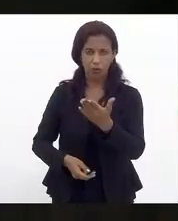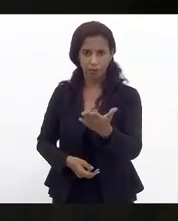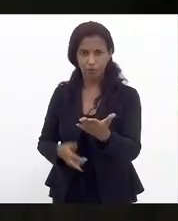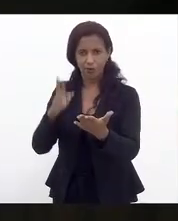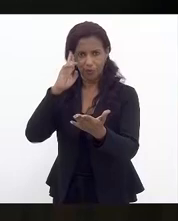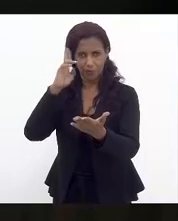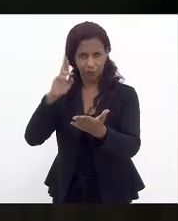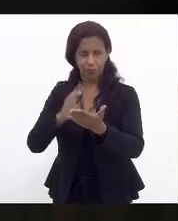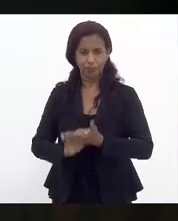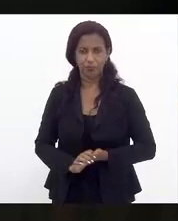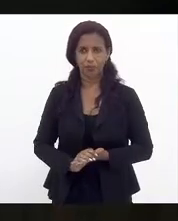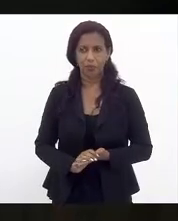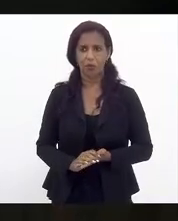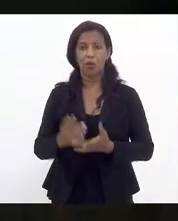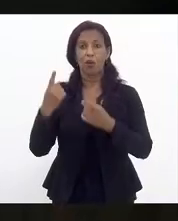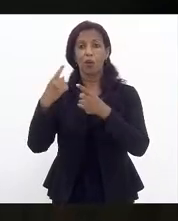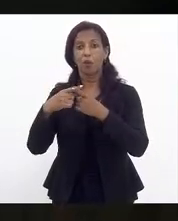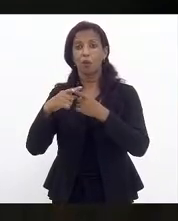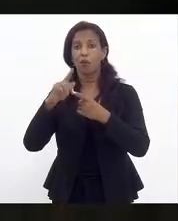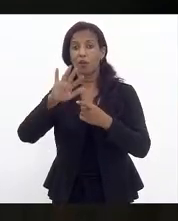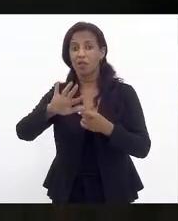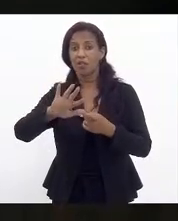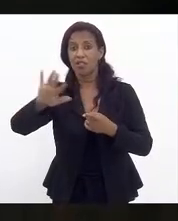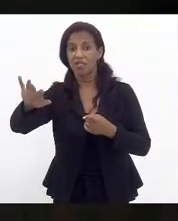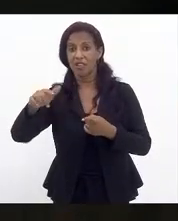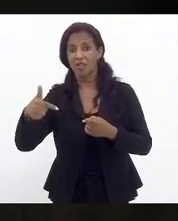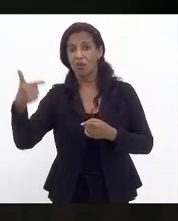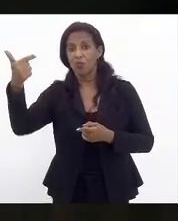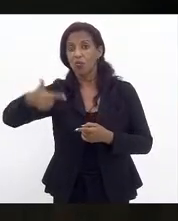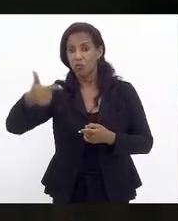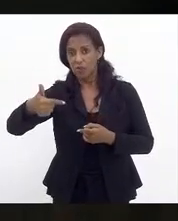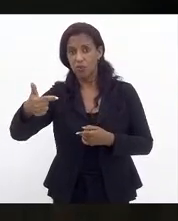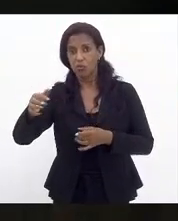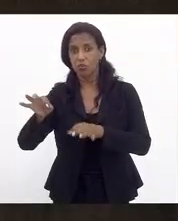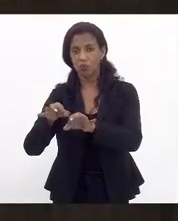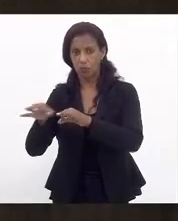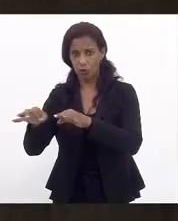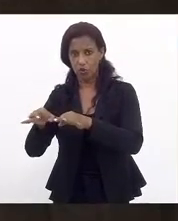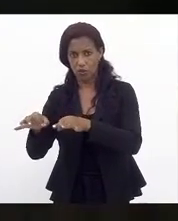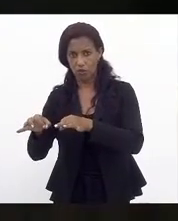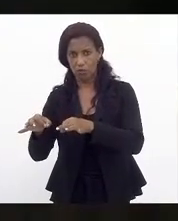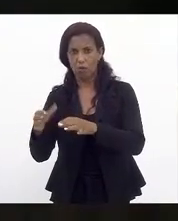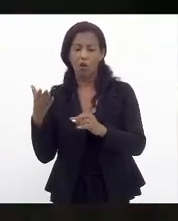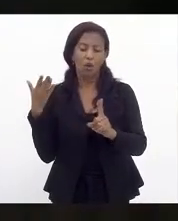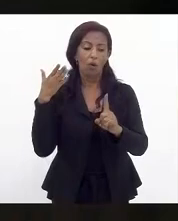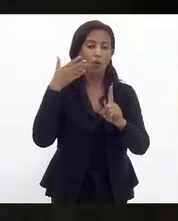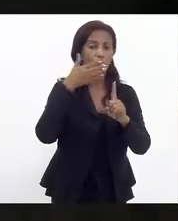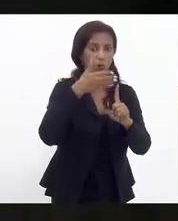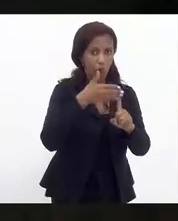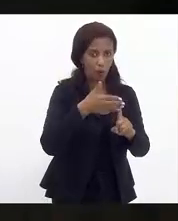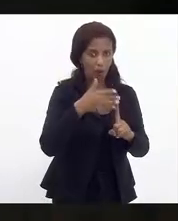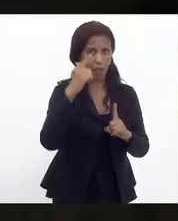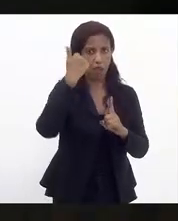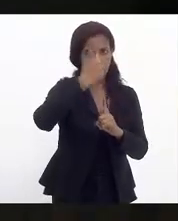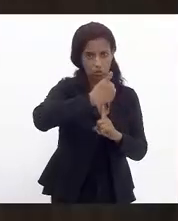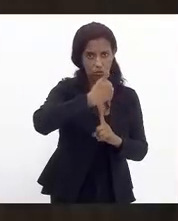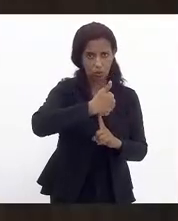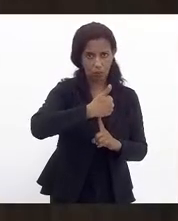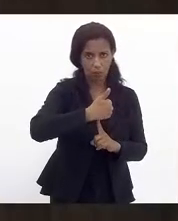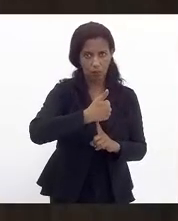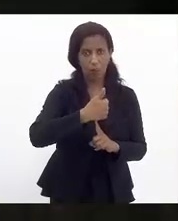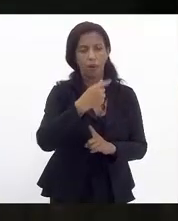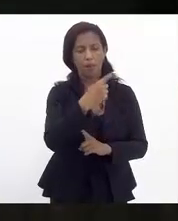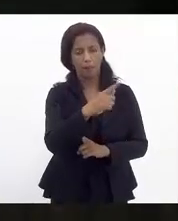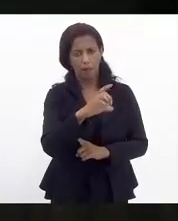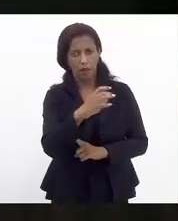o Senhor porque a gente vai falar sobre o segundo o segundo projeto que a sobre teto de gasto aqui então gostaria que o senhor se tivesse alguma coisa